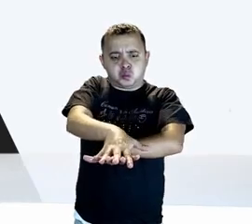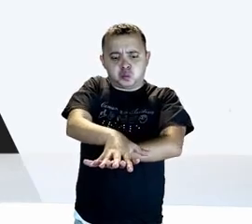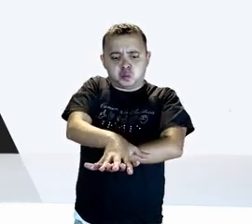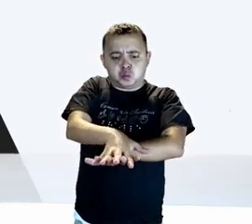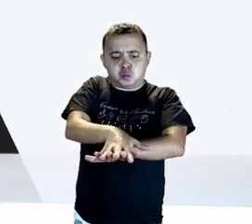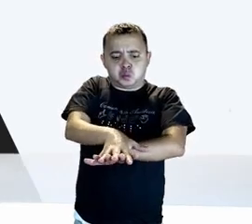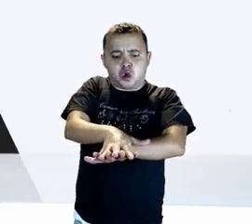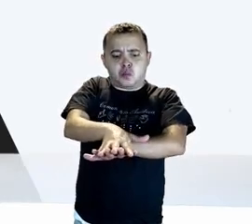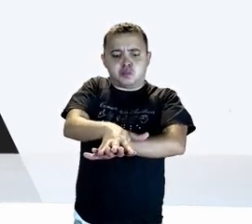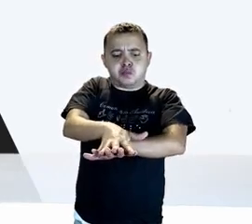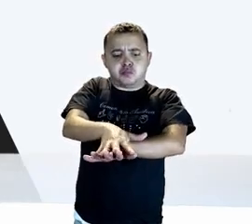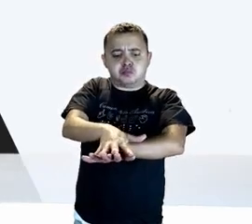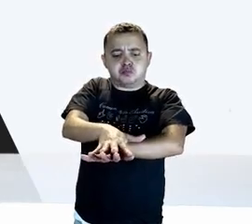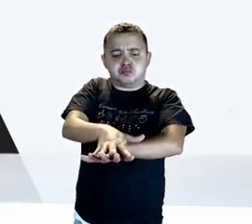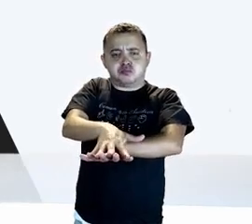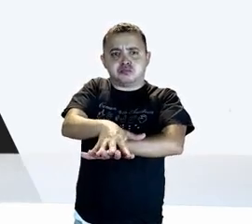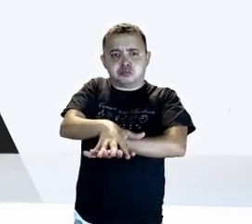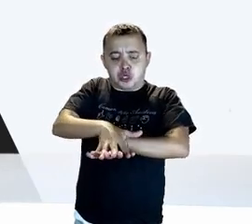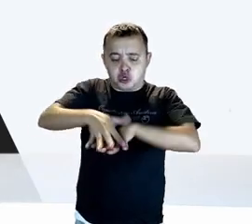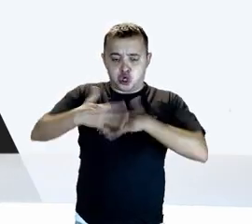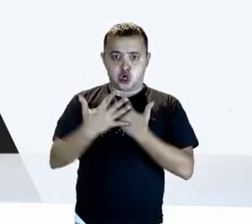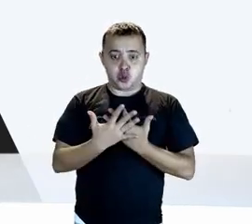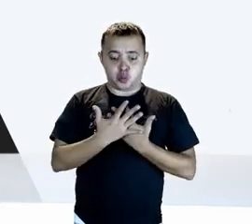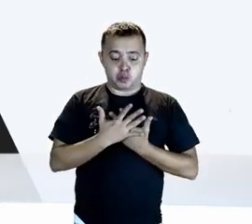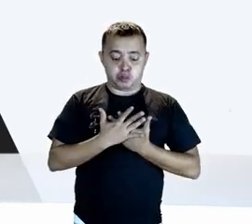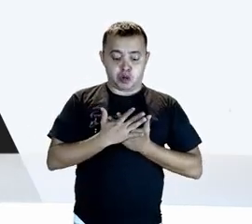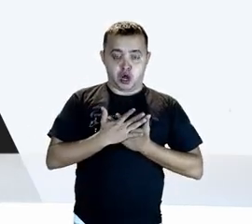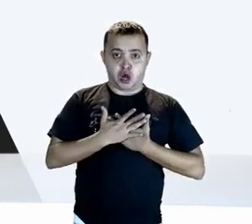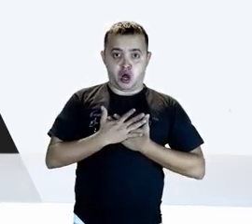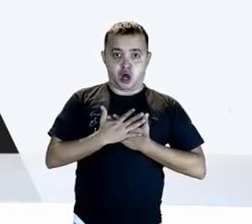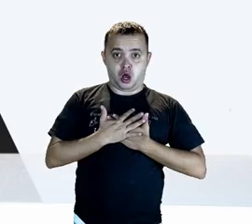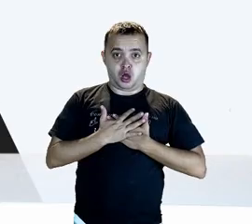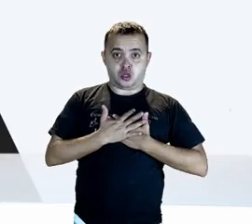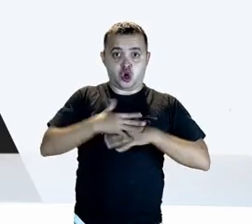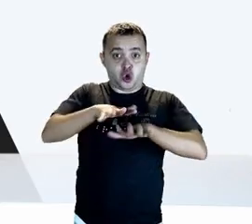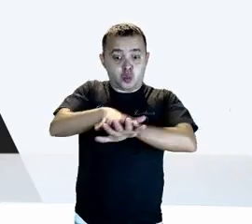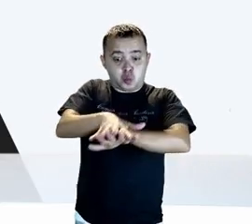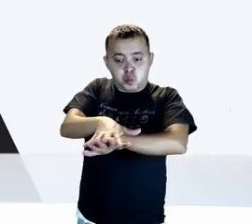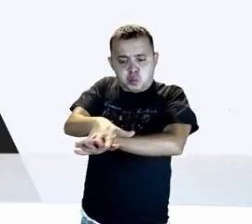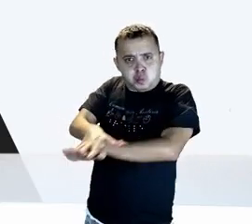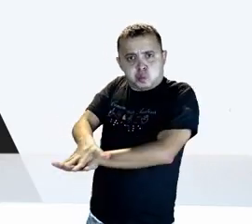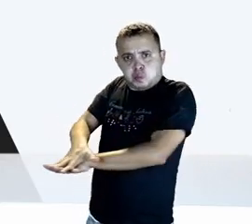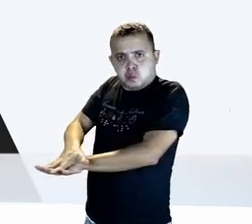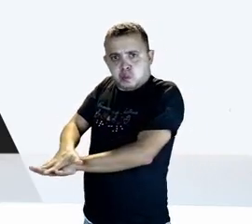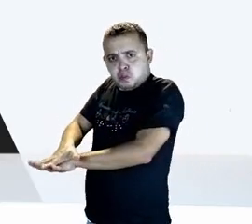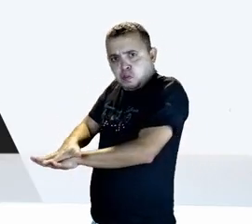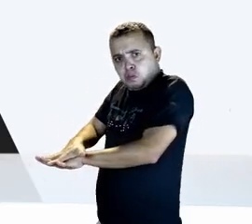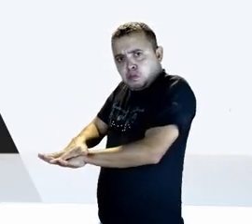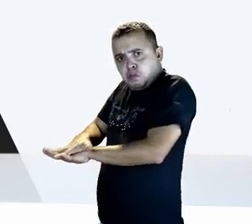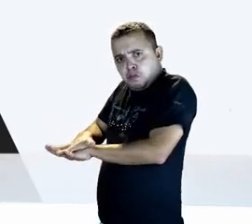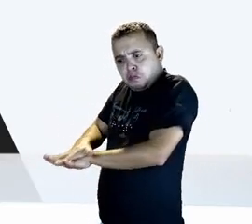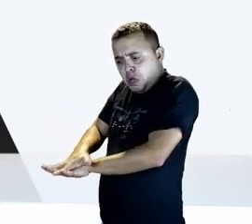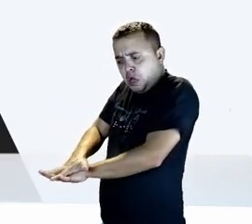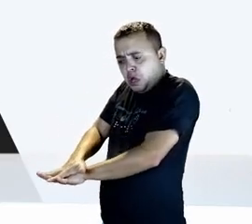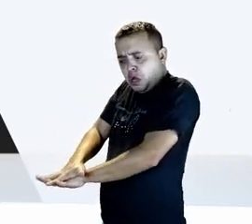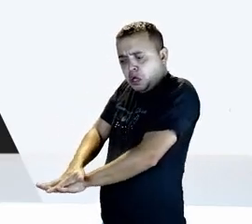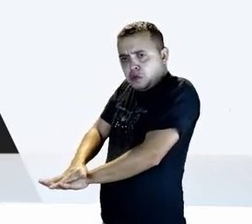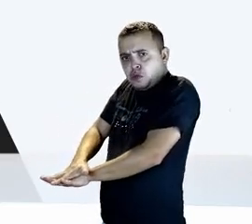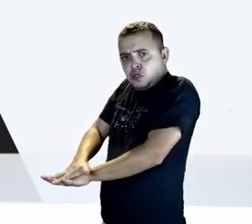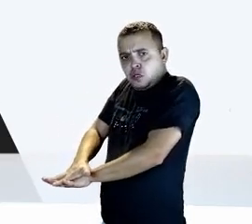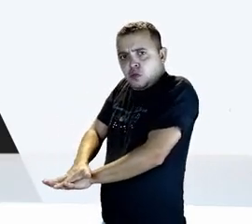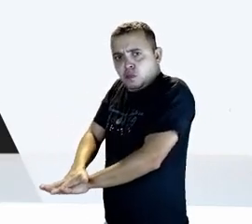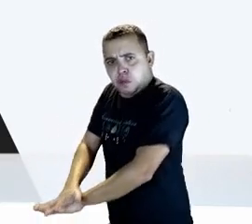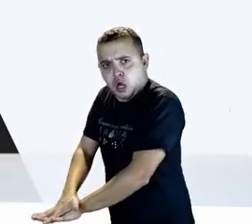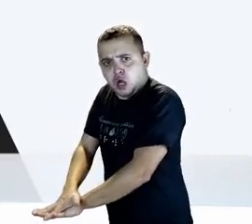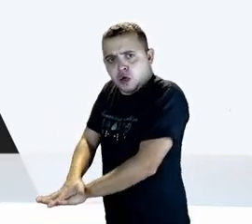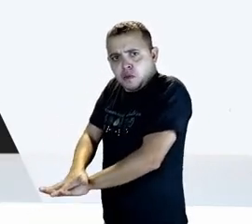médio. Colocar a base da sua outra mão, que está mais próxima da cabeça da vítima, ao lado do